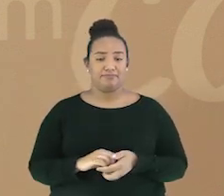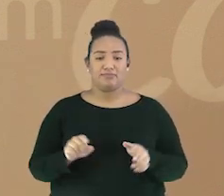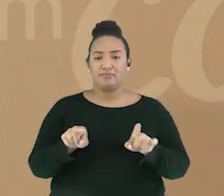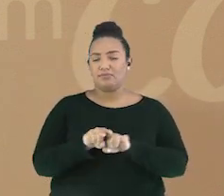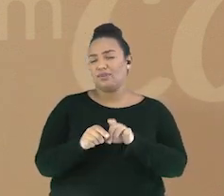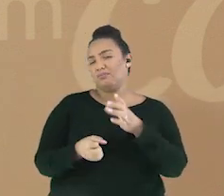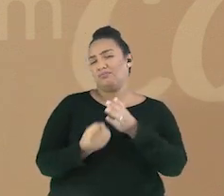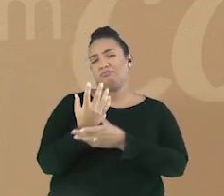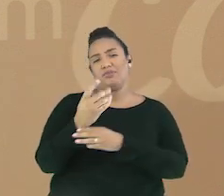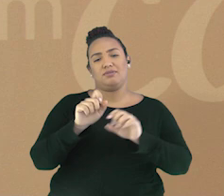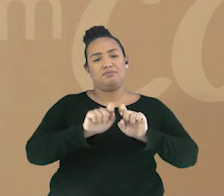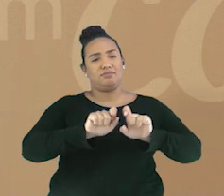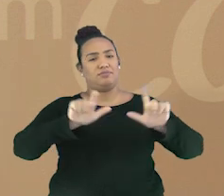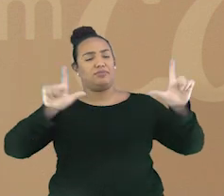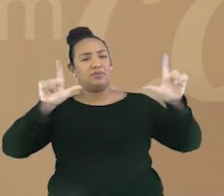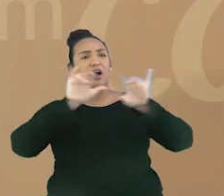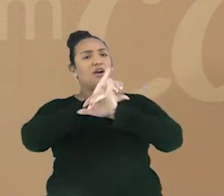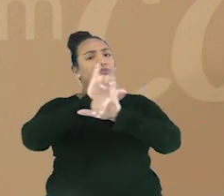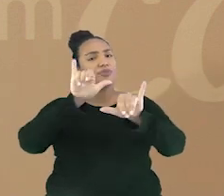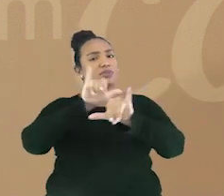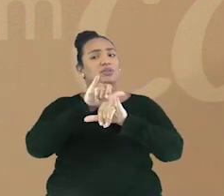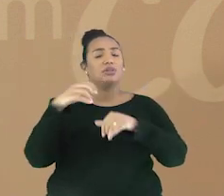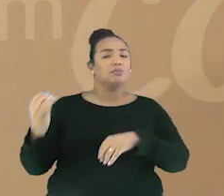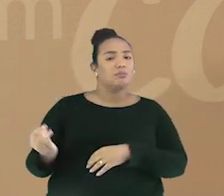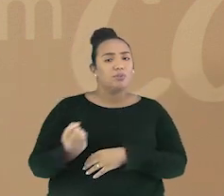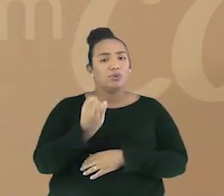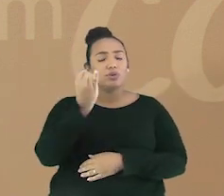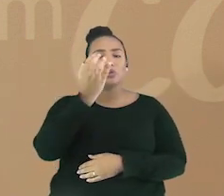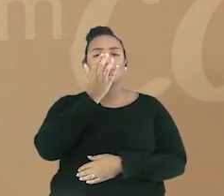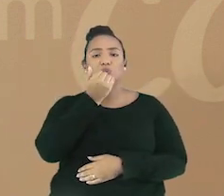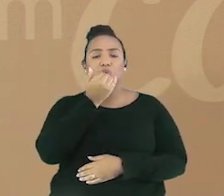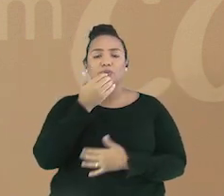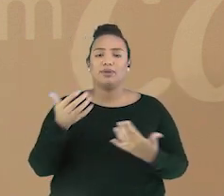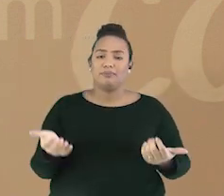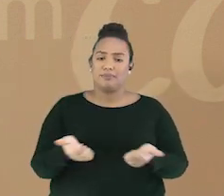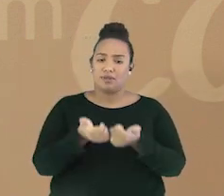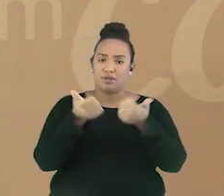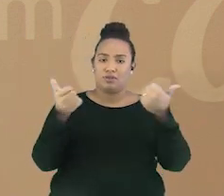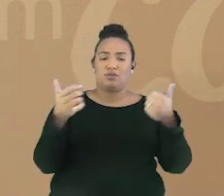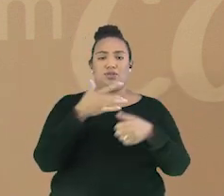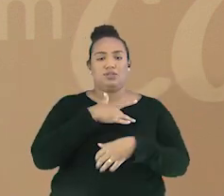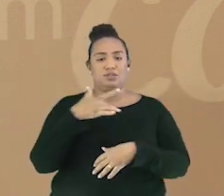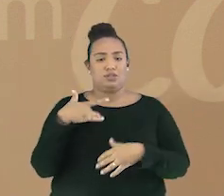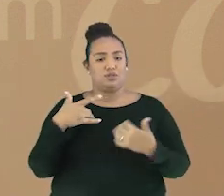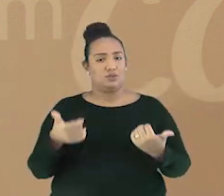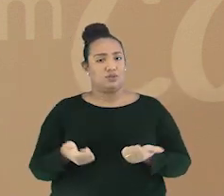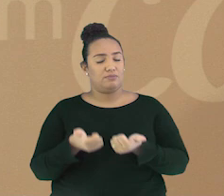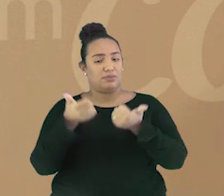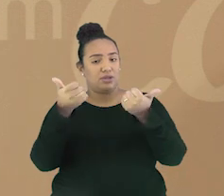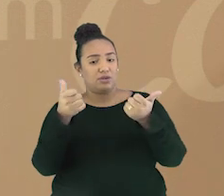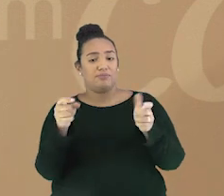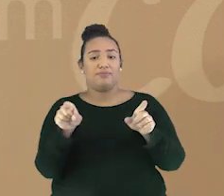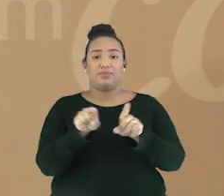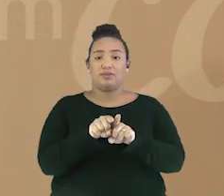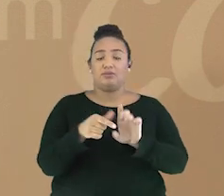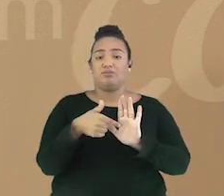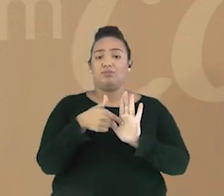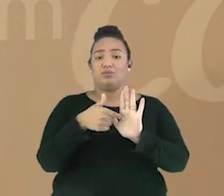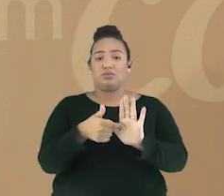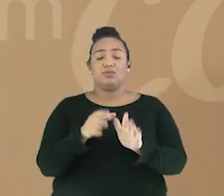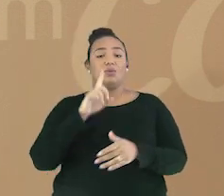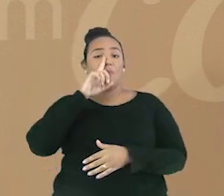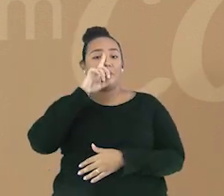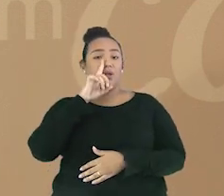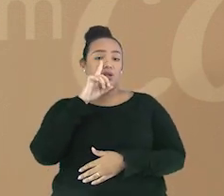cartazes alertando sobre a importância de se ter uma alimentação saudável e enumerando os riscos para a